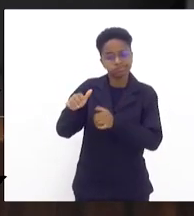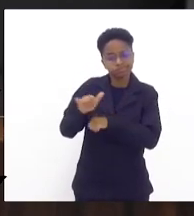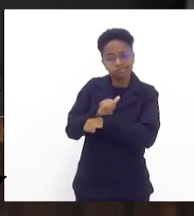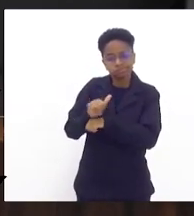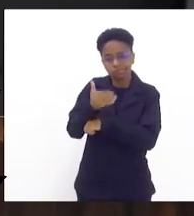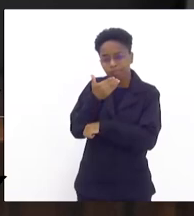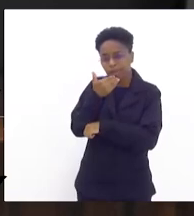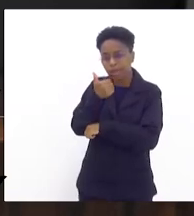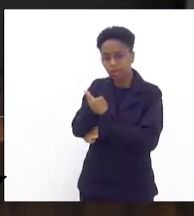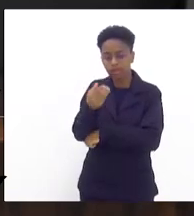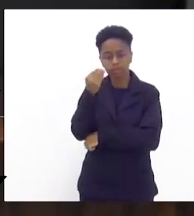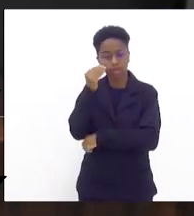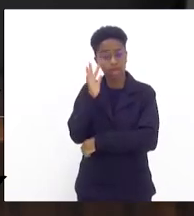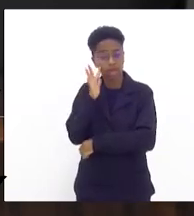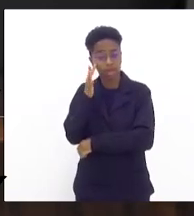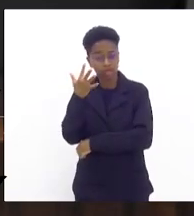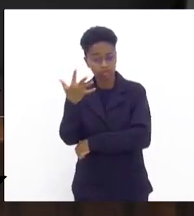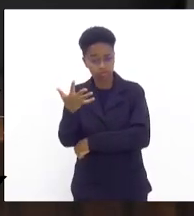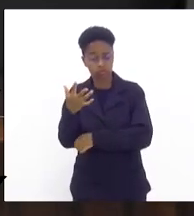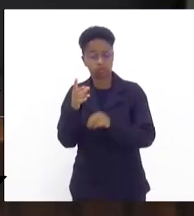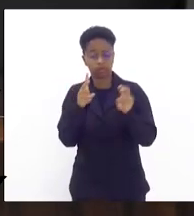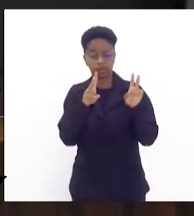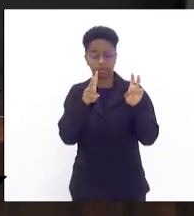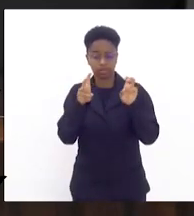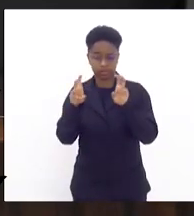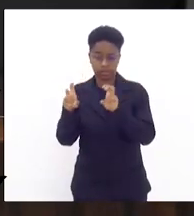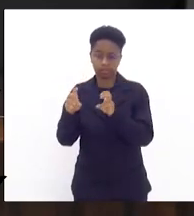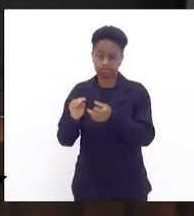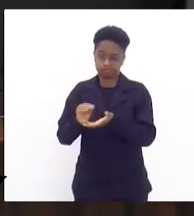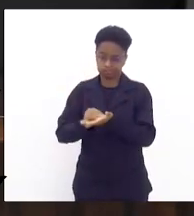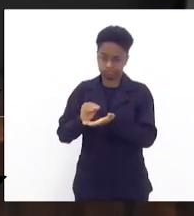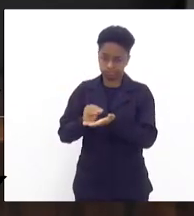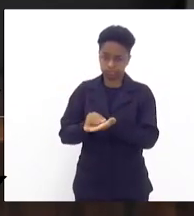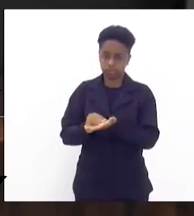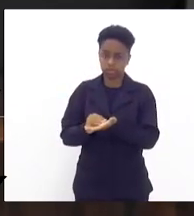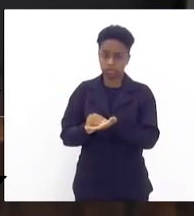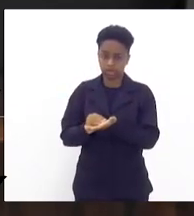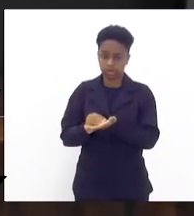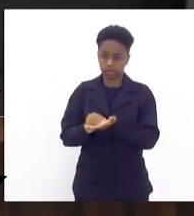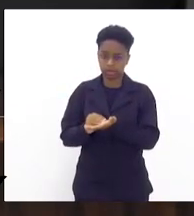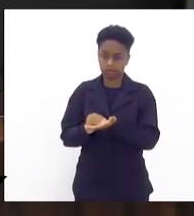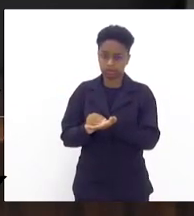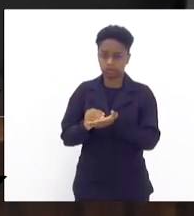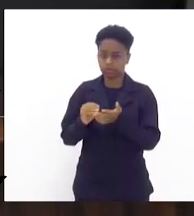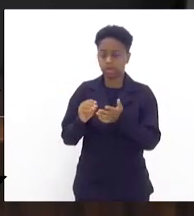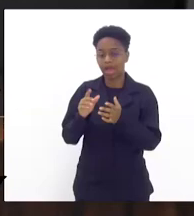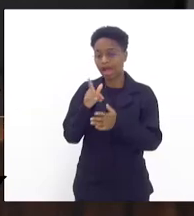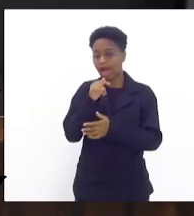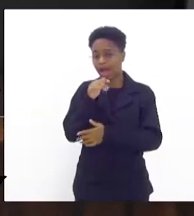resolver essa questão pendente com relação ao serviço